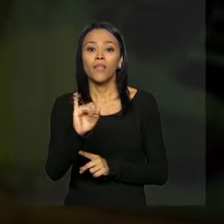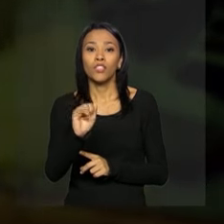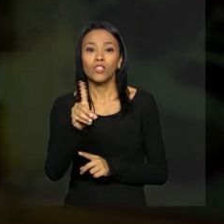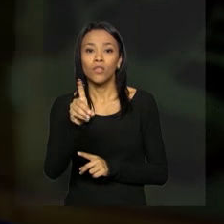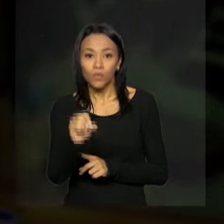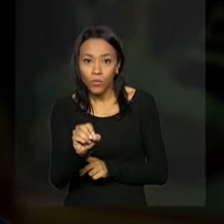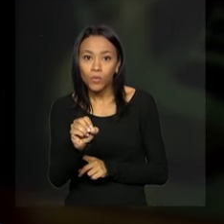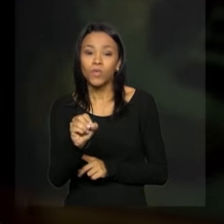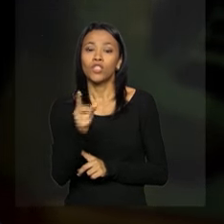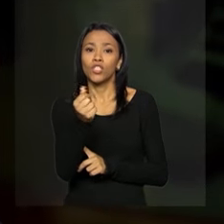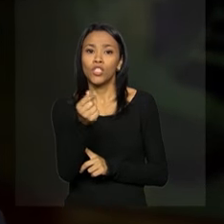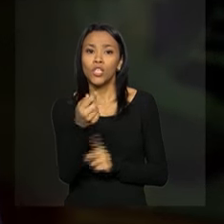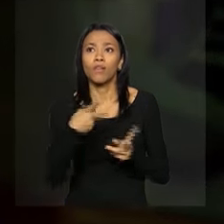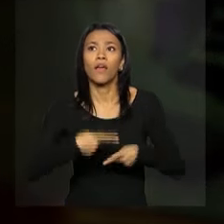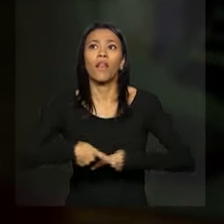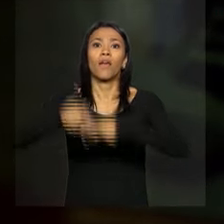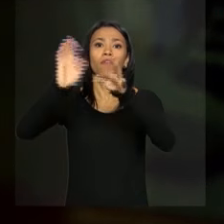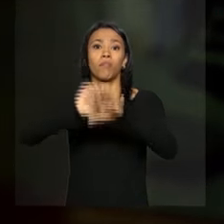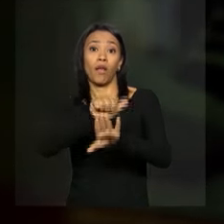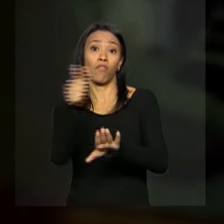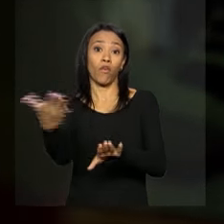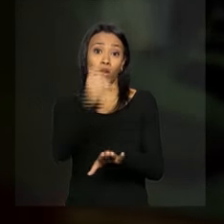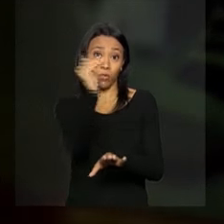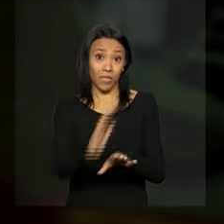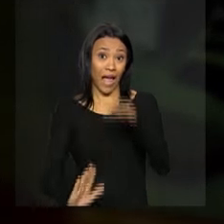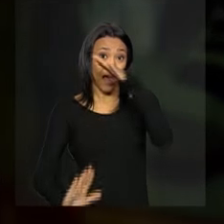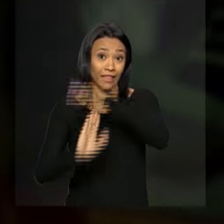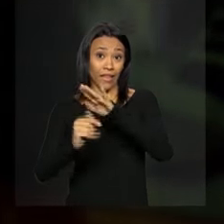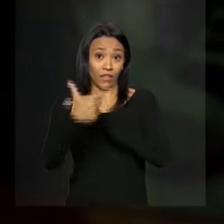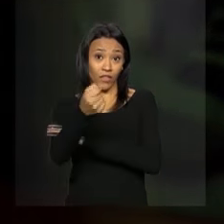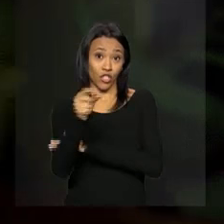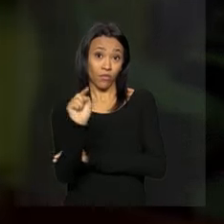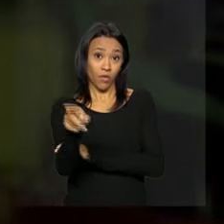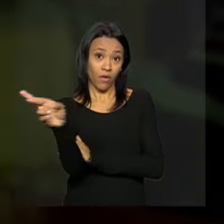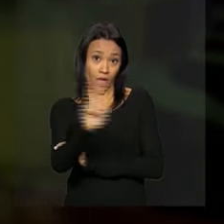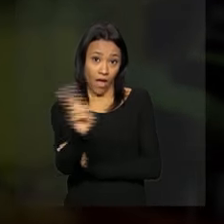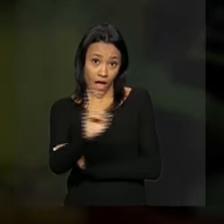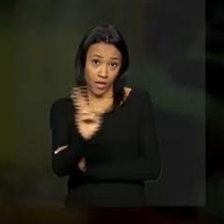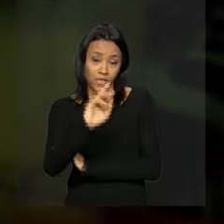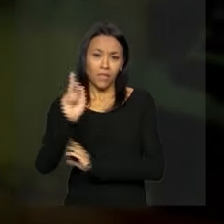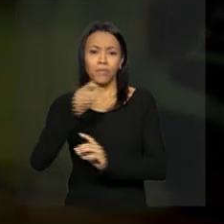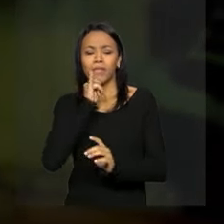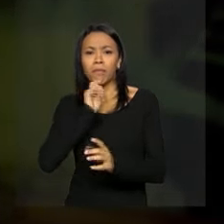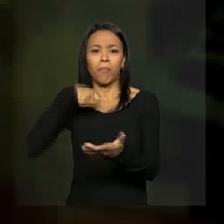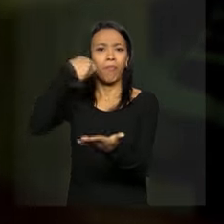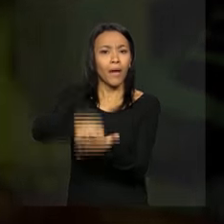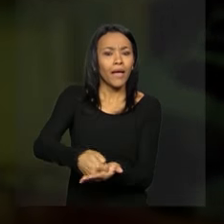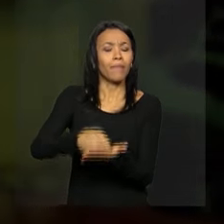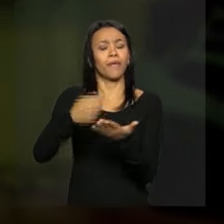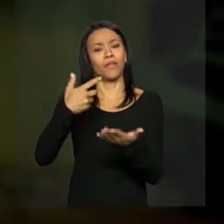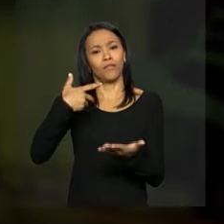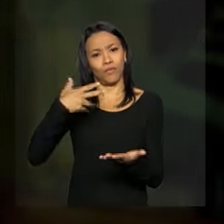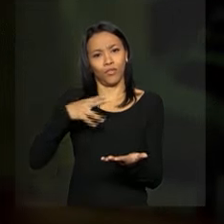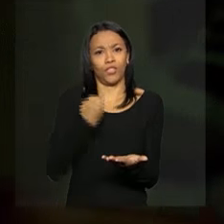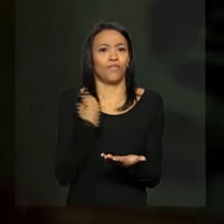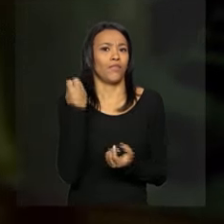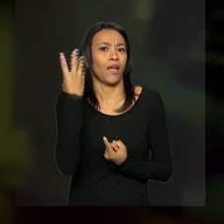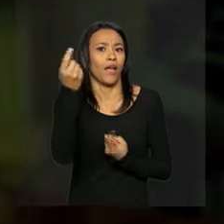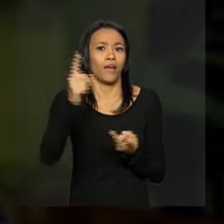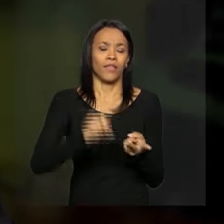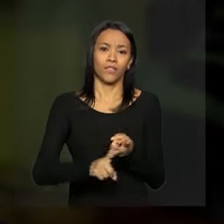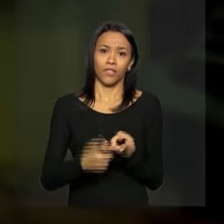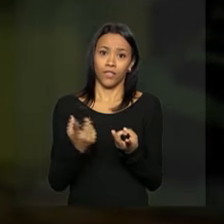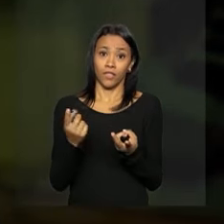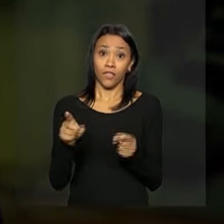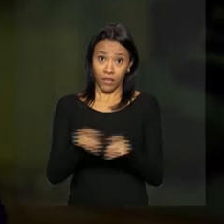ao exterior até o limite de R$ 20 mil por mês para o pagamento de despesas pessoais em viagens de turismo e negócios